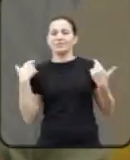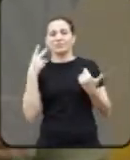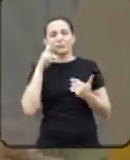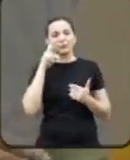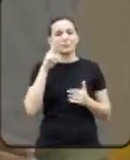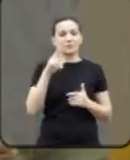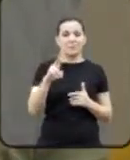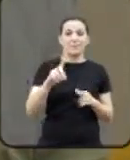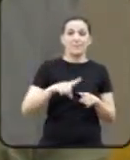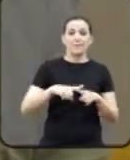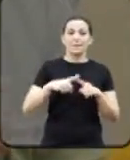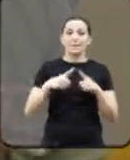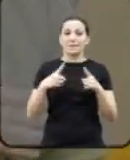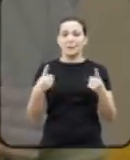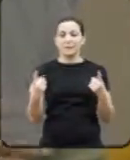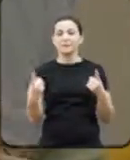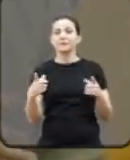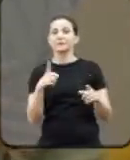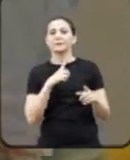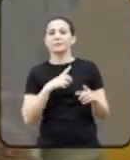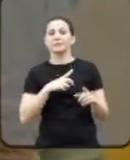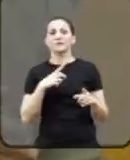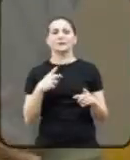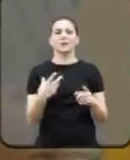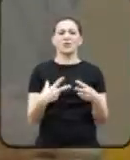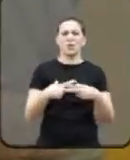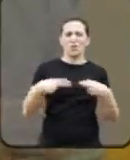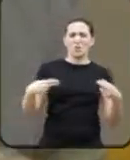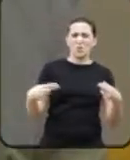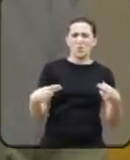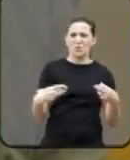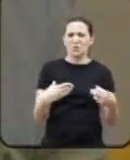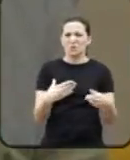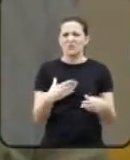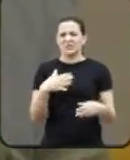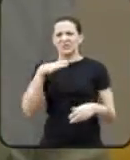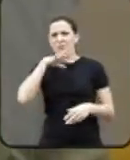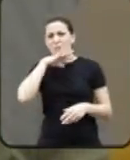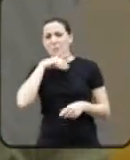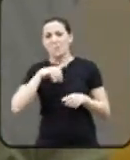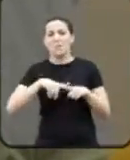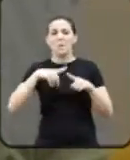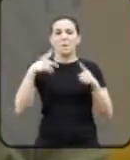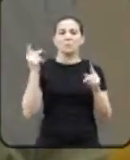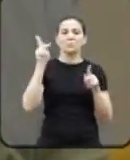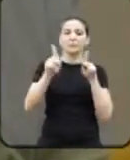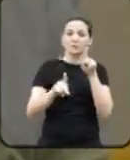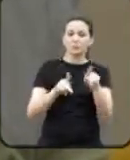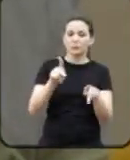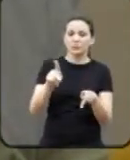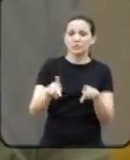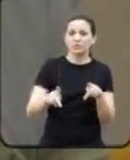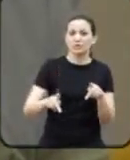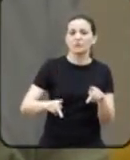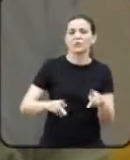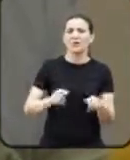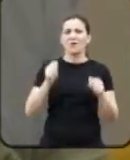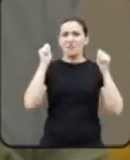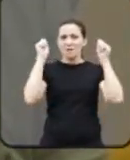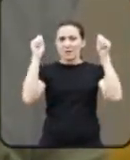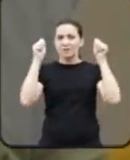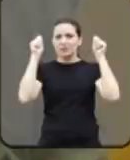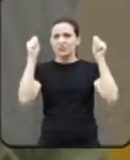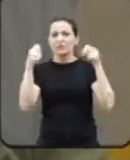os excessos, né? Que a gente tem que cortar e eliminar. Mas a população revoltada com uma